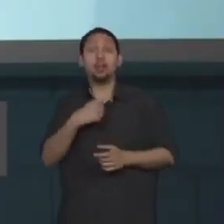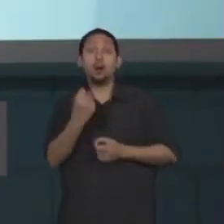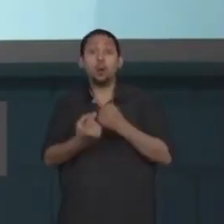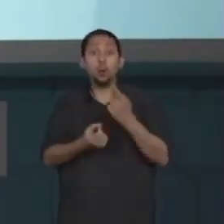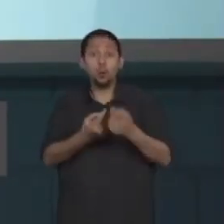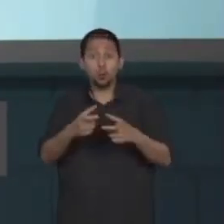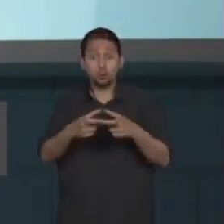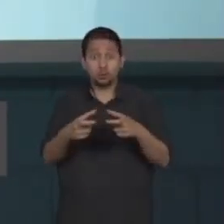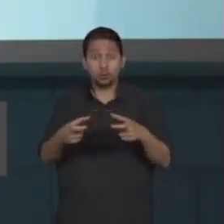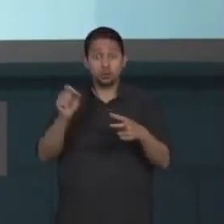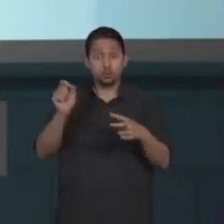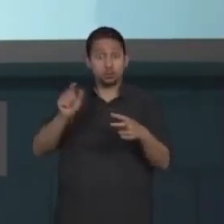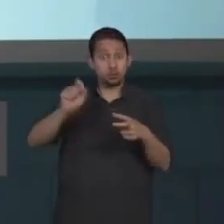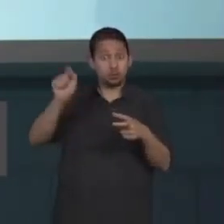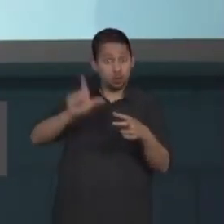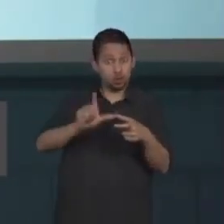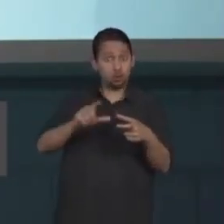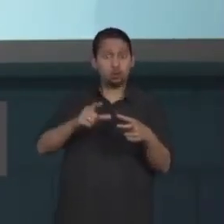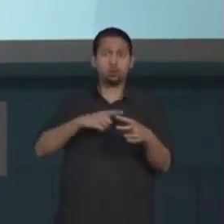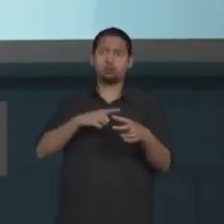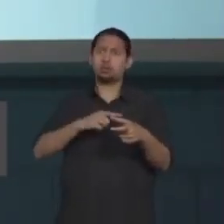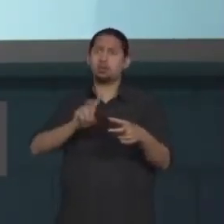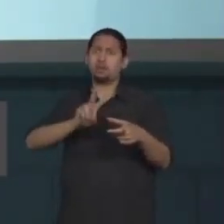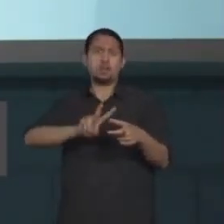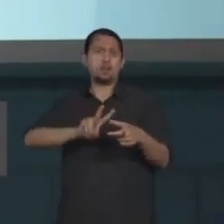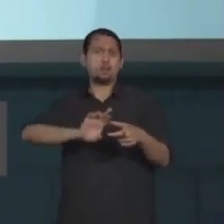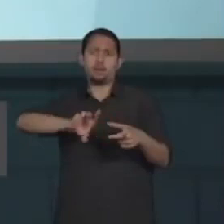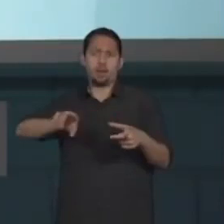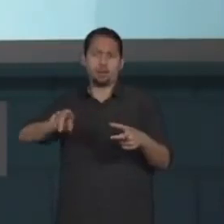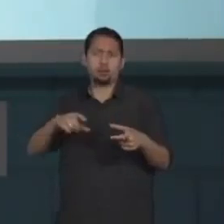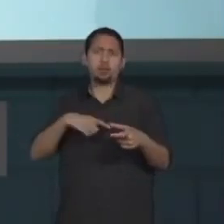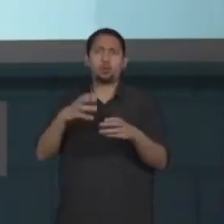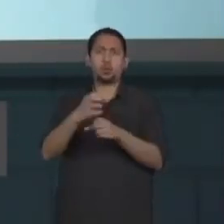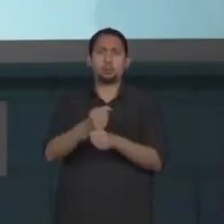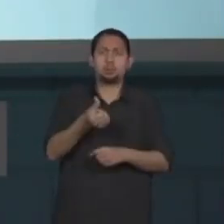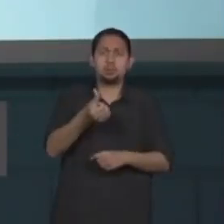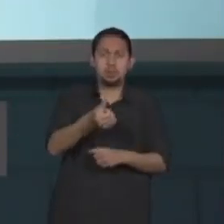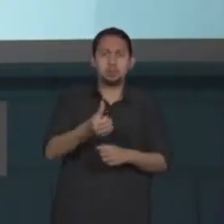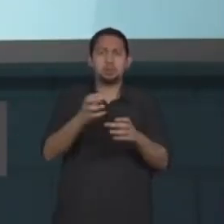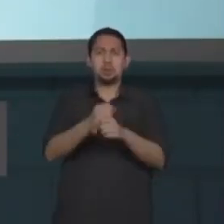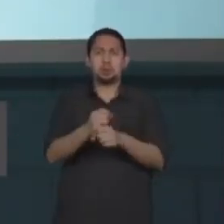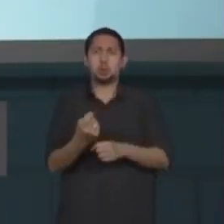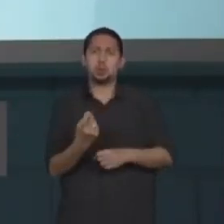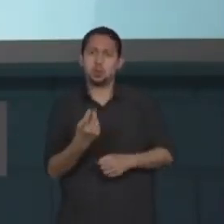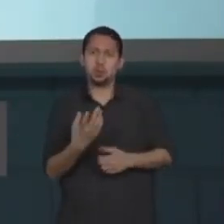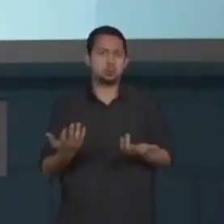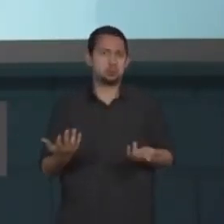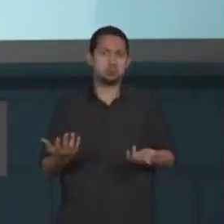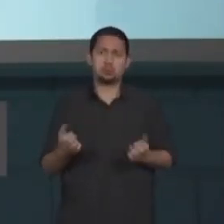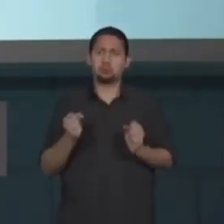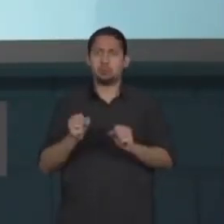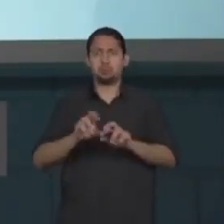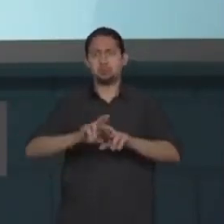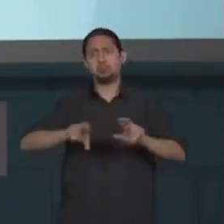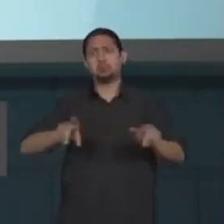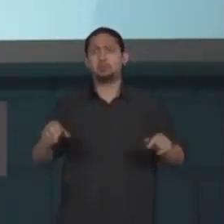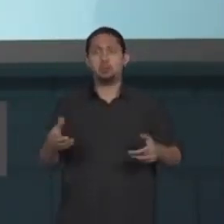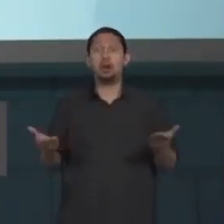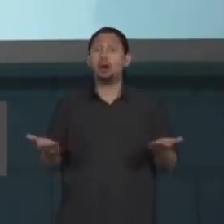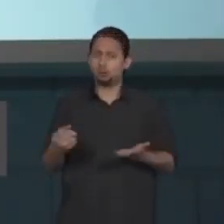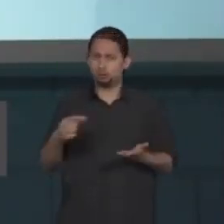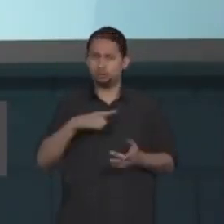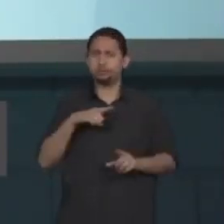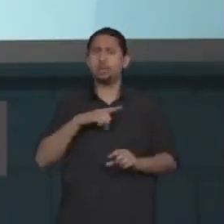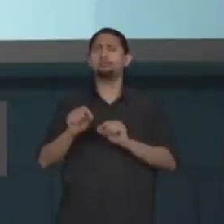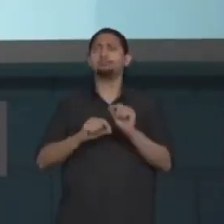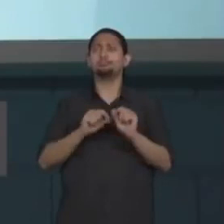oferecem diversas voltagens, tem de 6, tem de 12, tem até de mais. E isso é uma coisa que está sendo muito